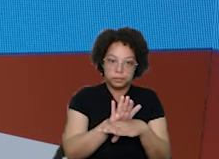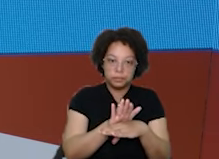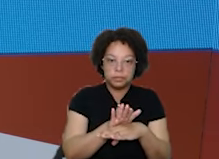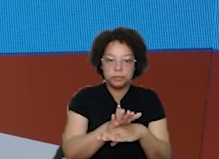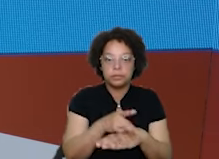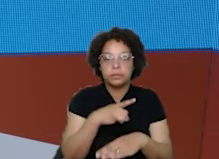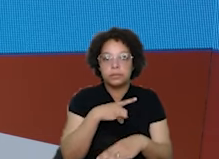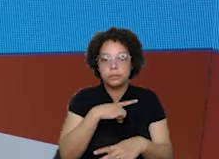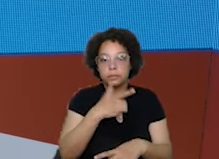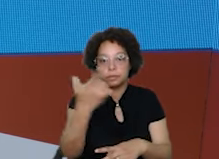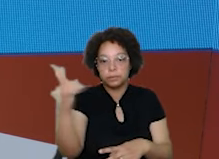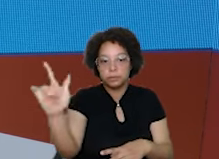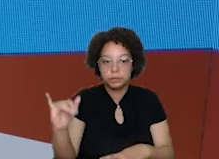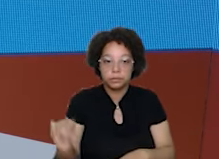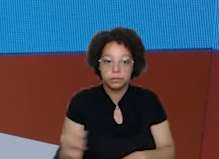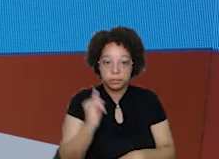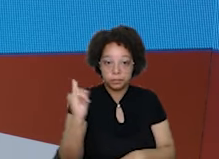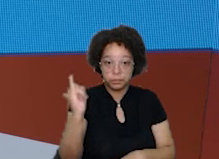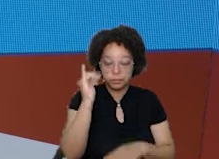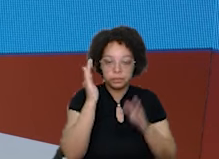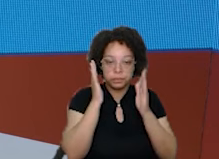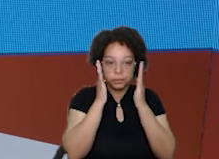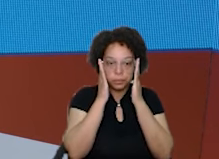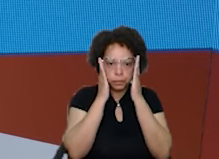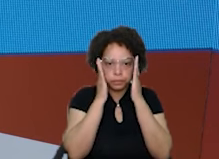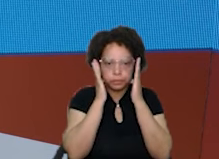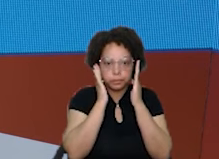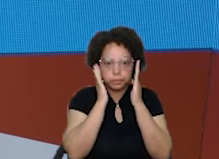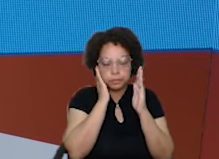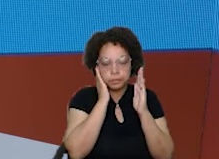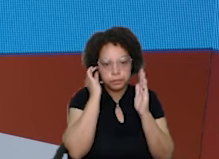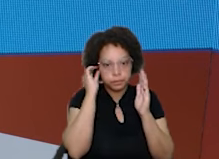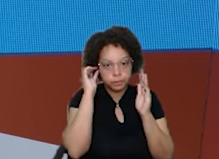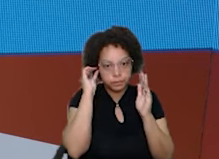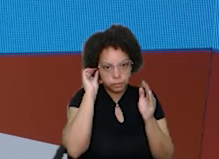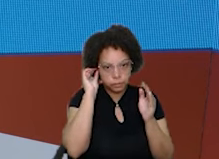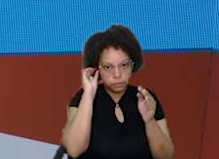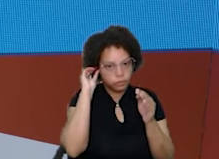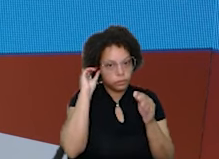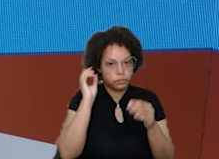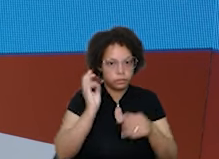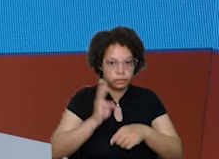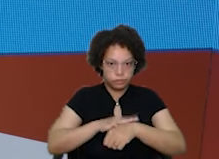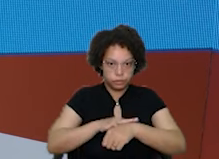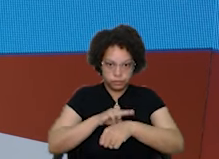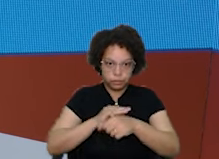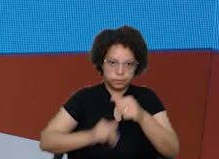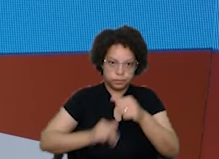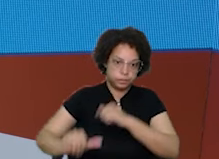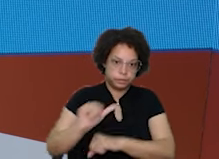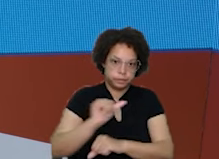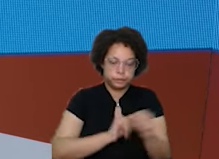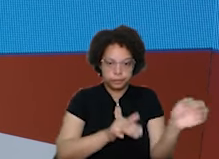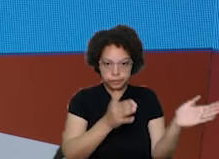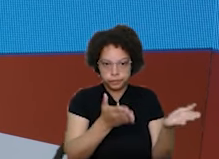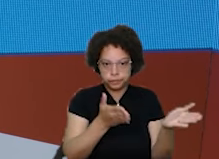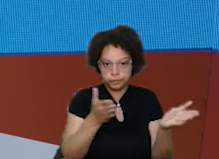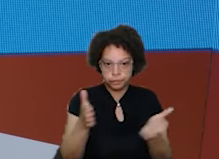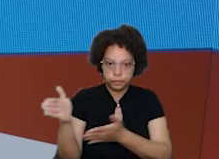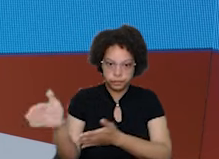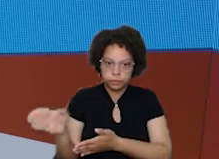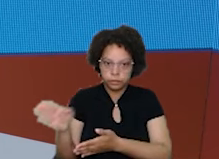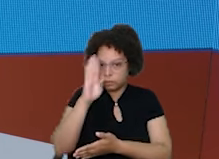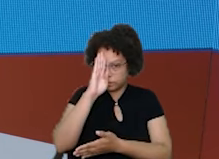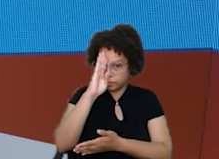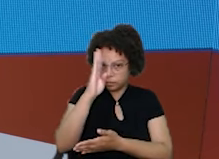aí relevante em relação a isso também é que nós vivemos um momento de transição em relação a ao olhar o